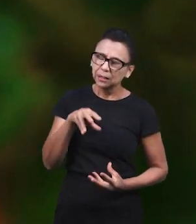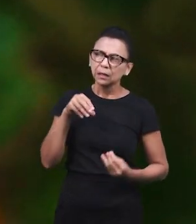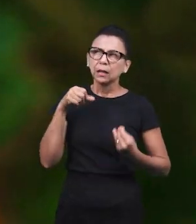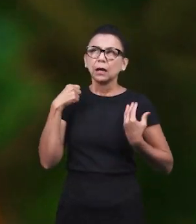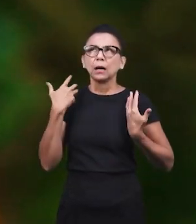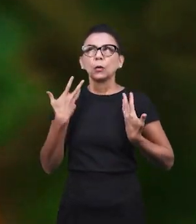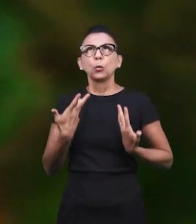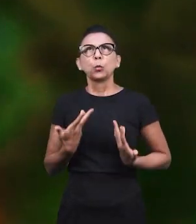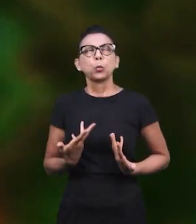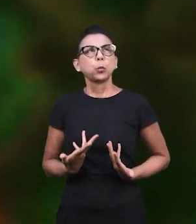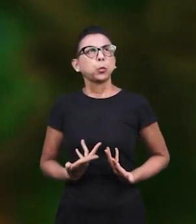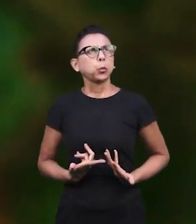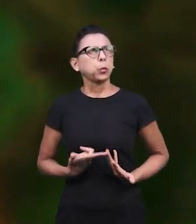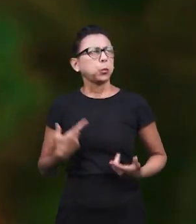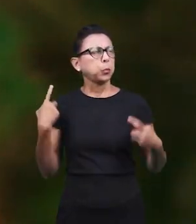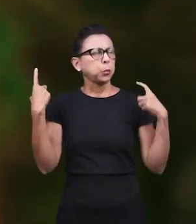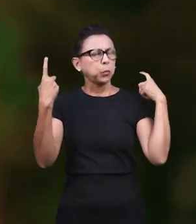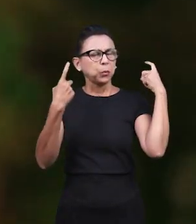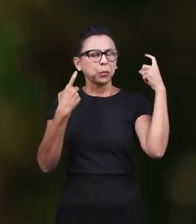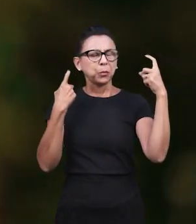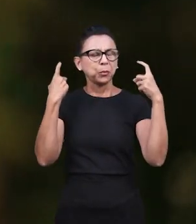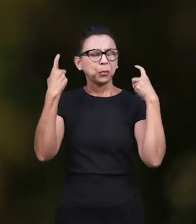Alma cansada,